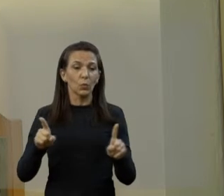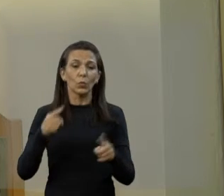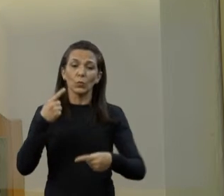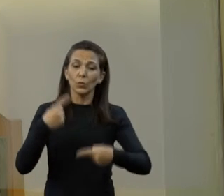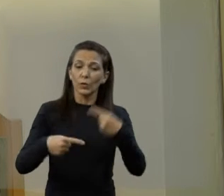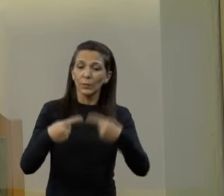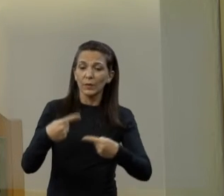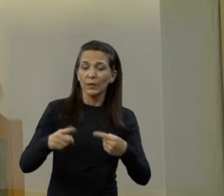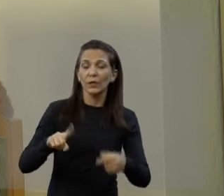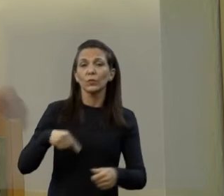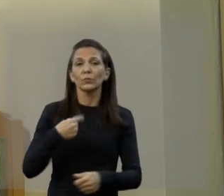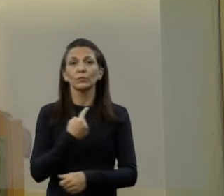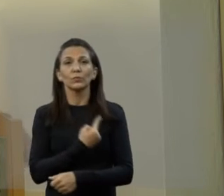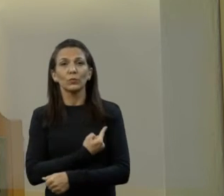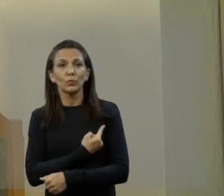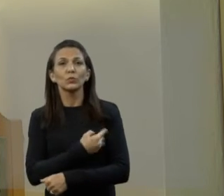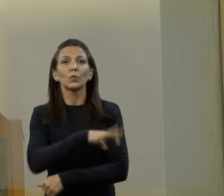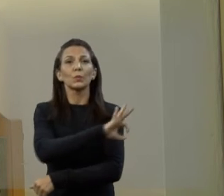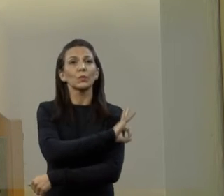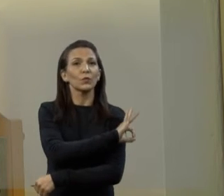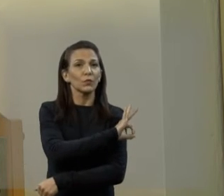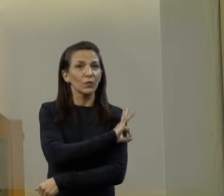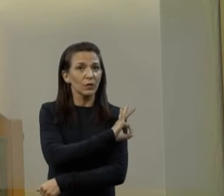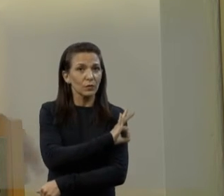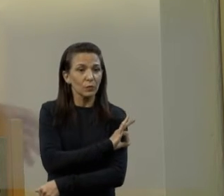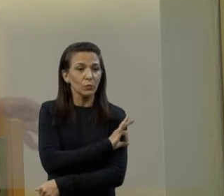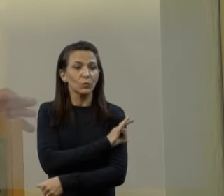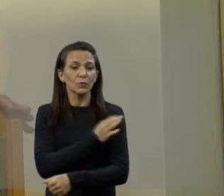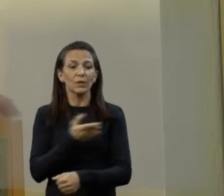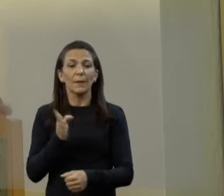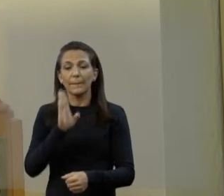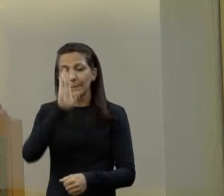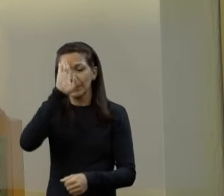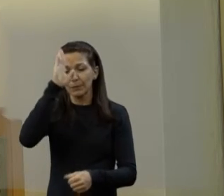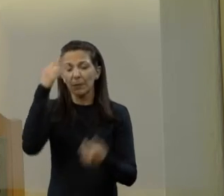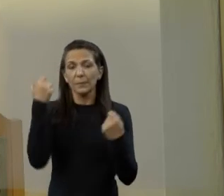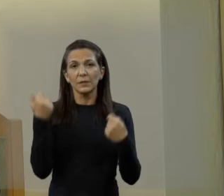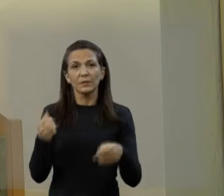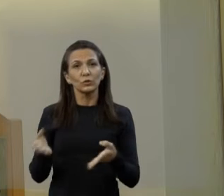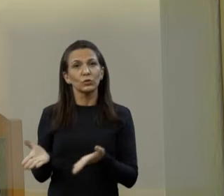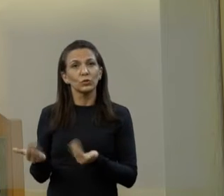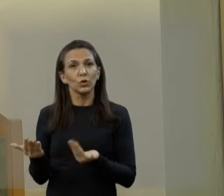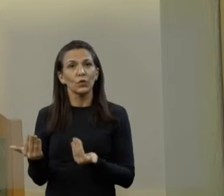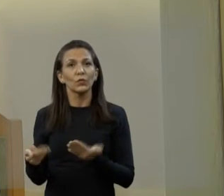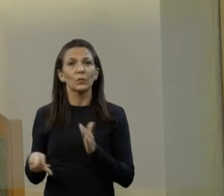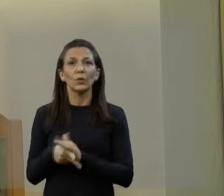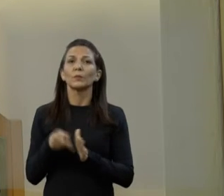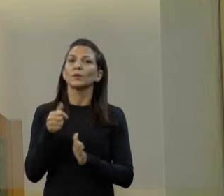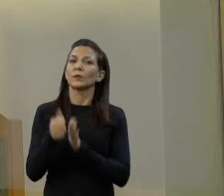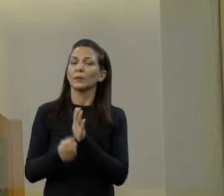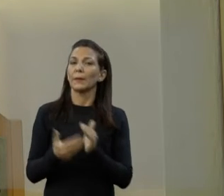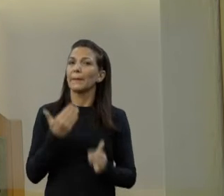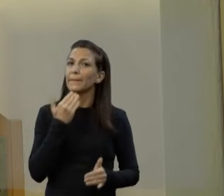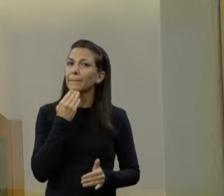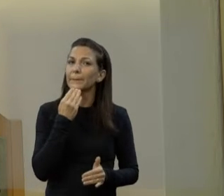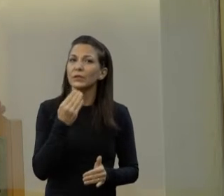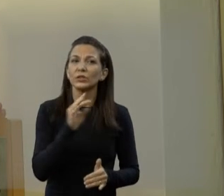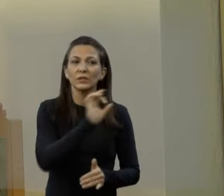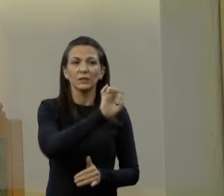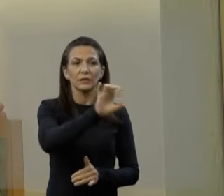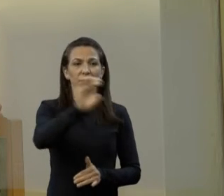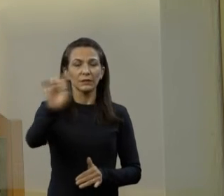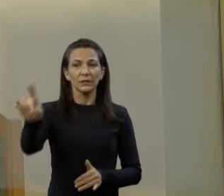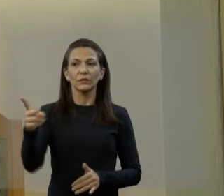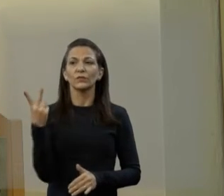prefeitura as prioridades dos jovens de Araraquara então eu te fato peço para que cada um aqui cada Vereador